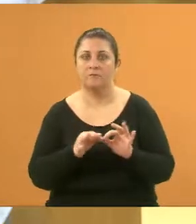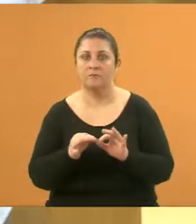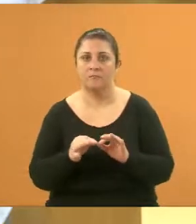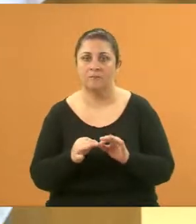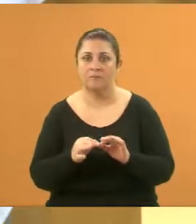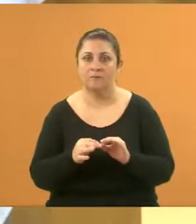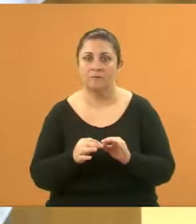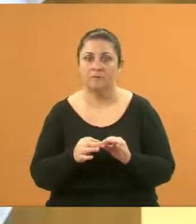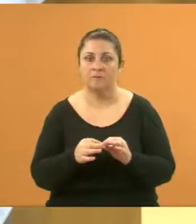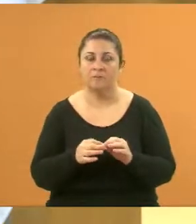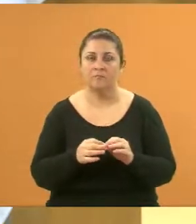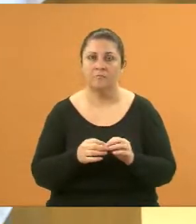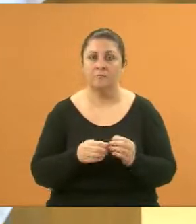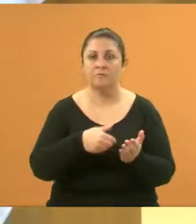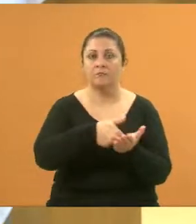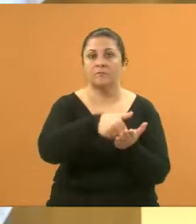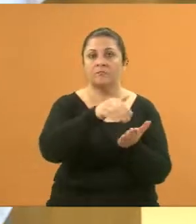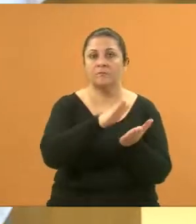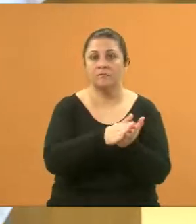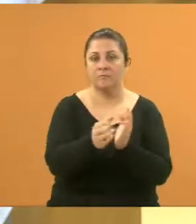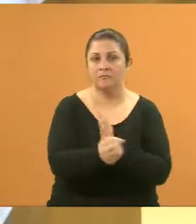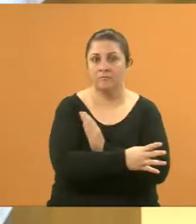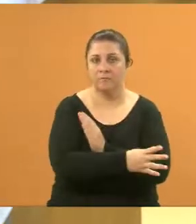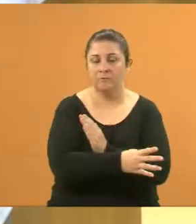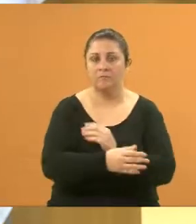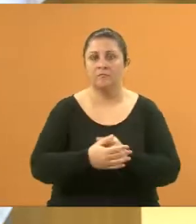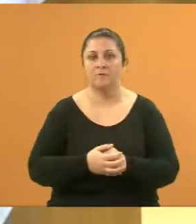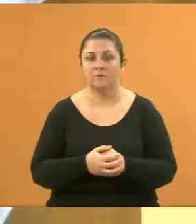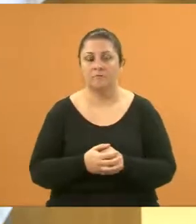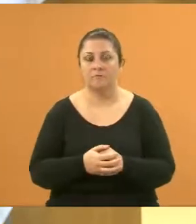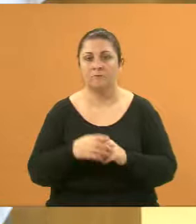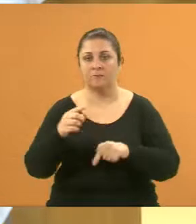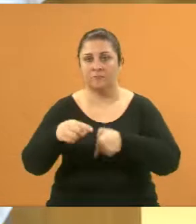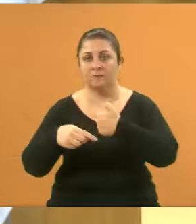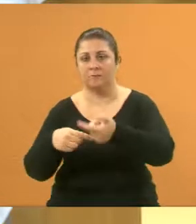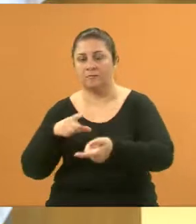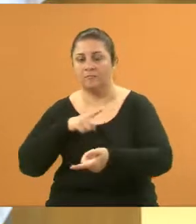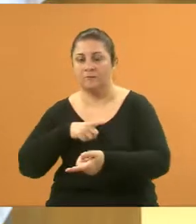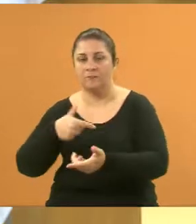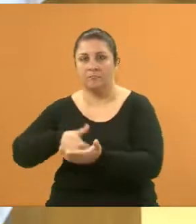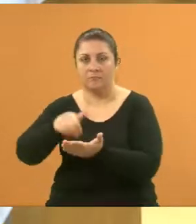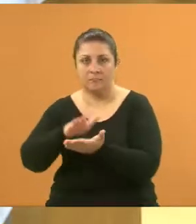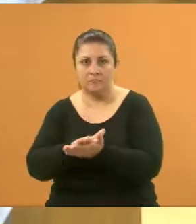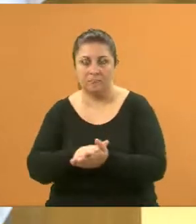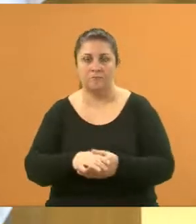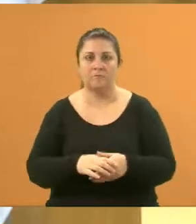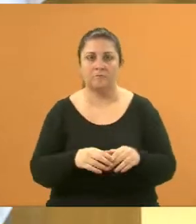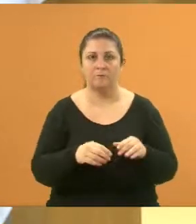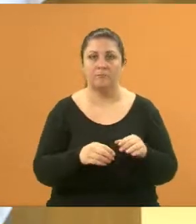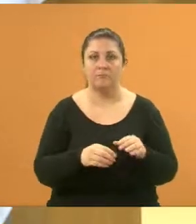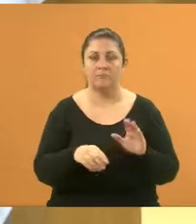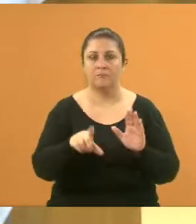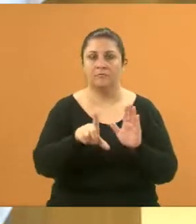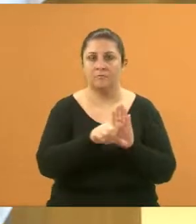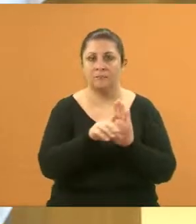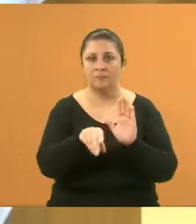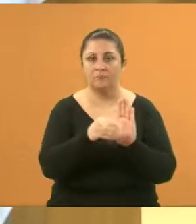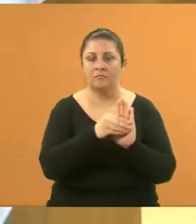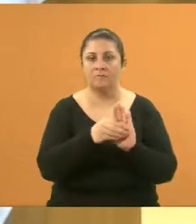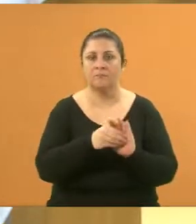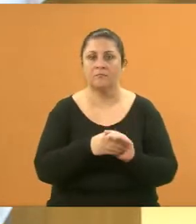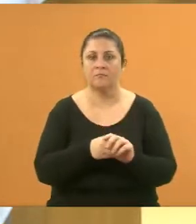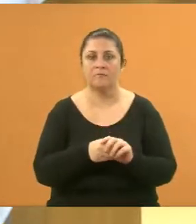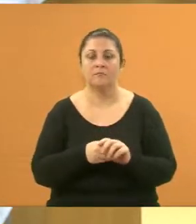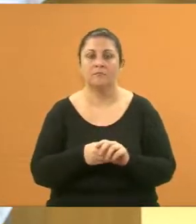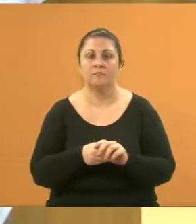de remissão de multa decorrente de auto de infração e multa da Lei Complementar número 68, de 17 de dezembro de